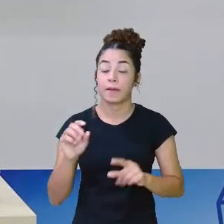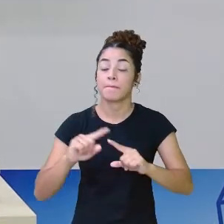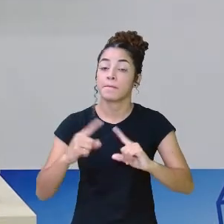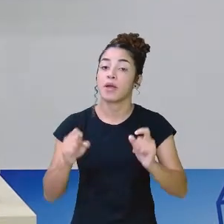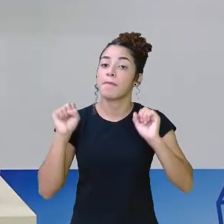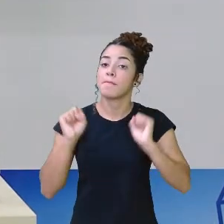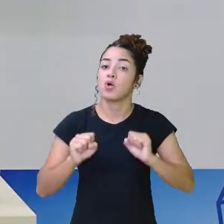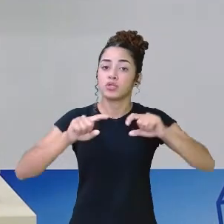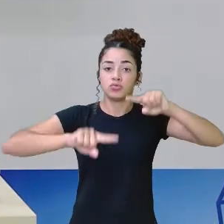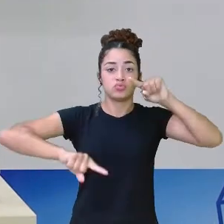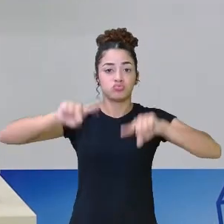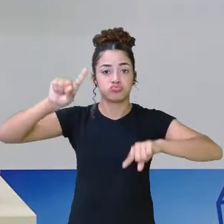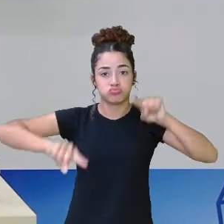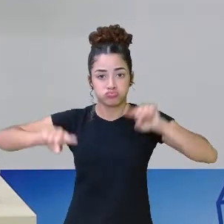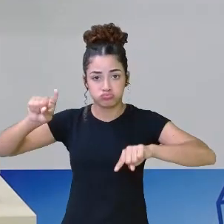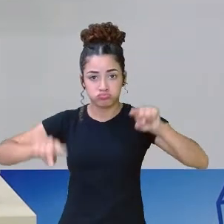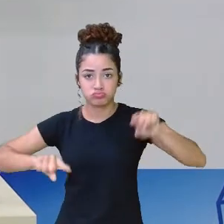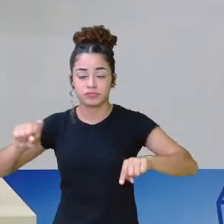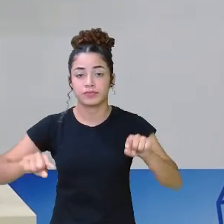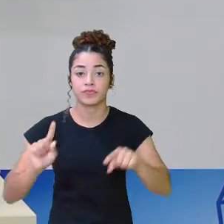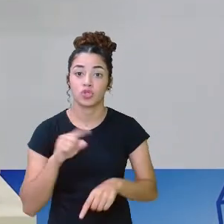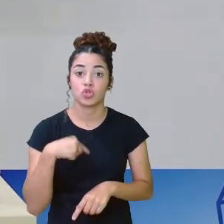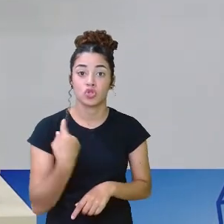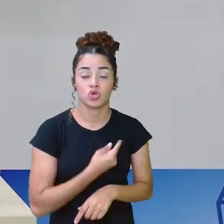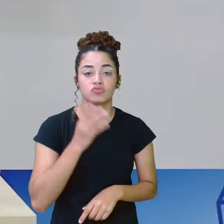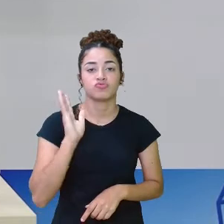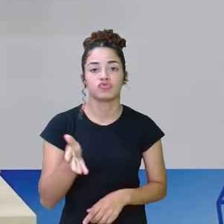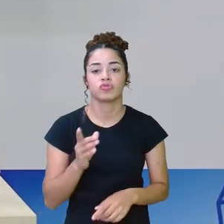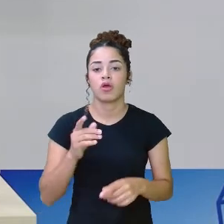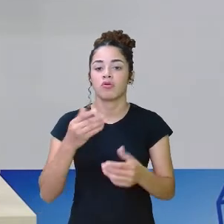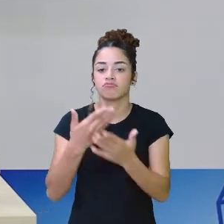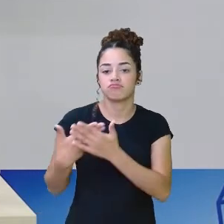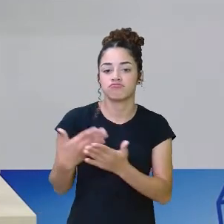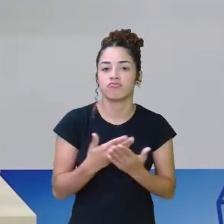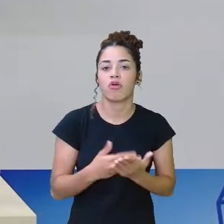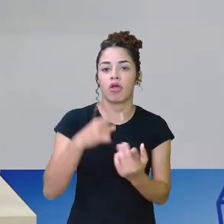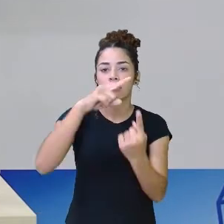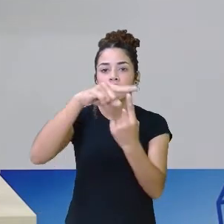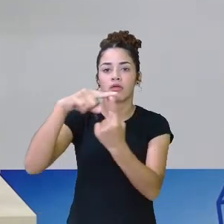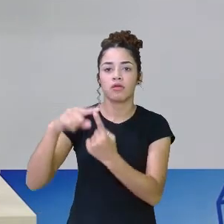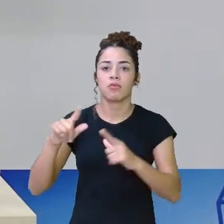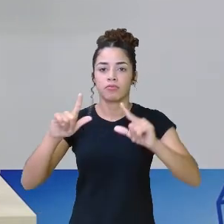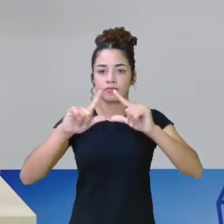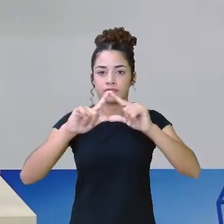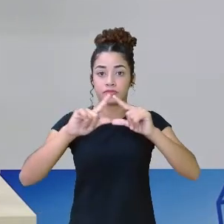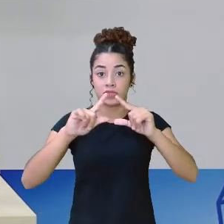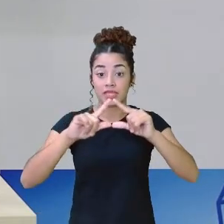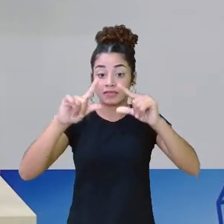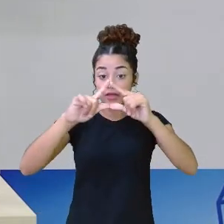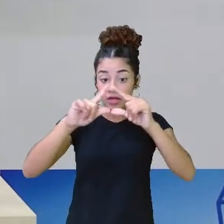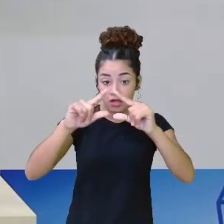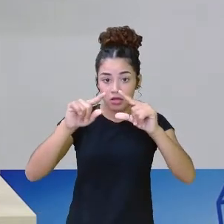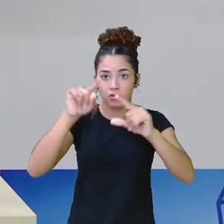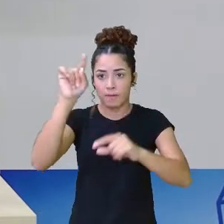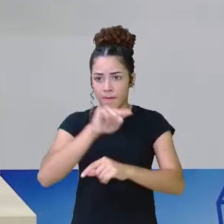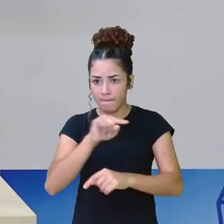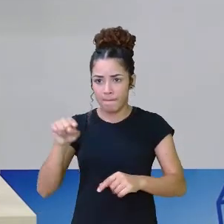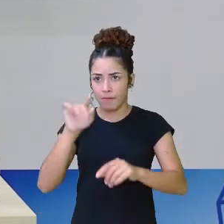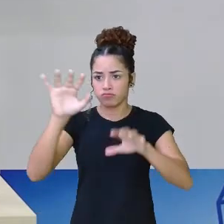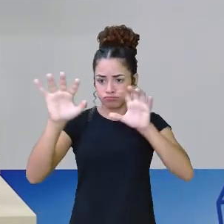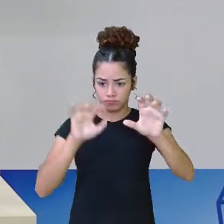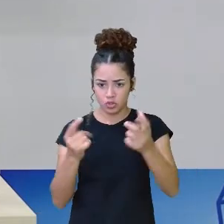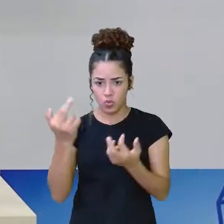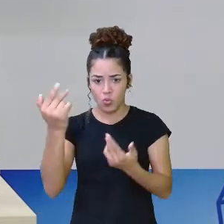A gente já trabalhou os tipos de triângulo, né? Triângulo com 3 lados iguais, triângulos com 3